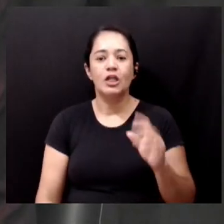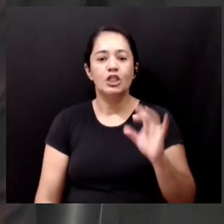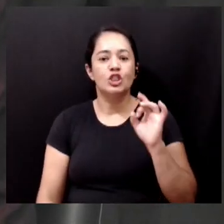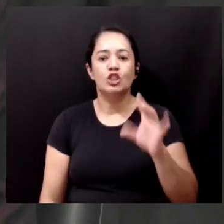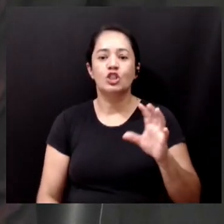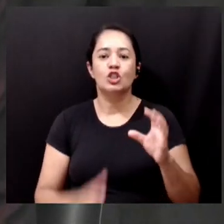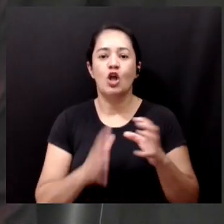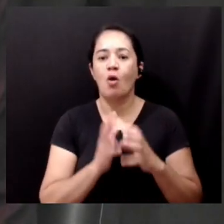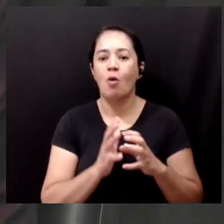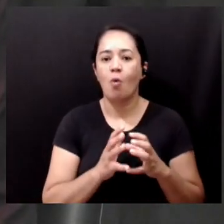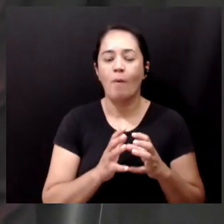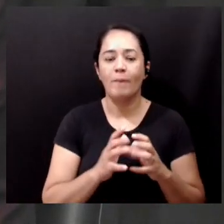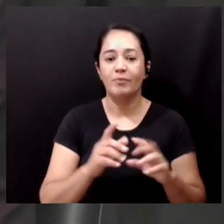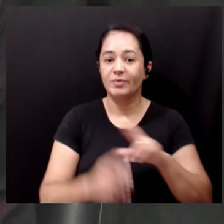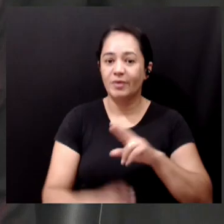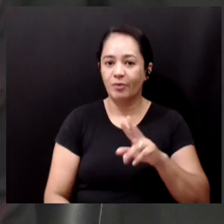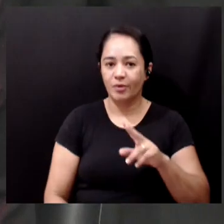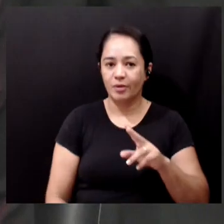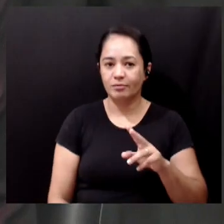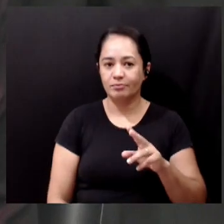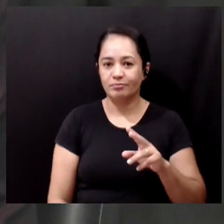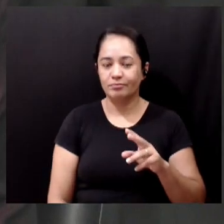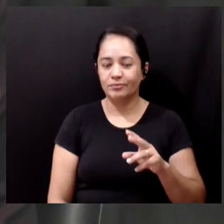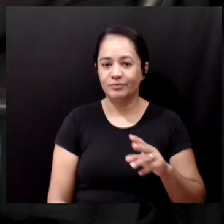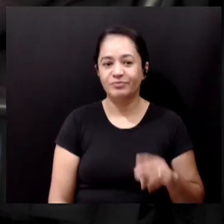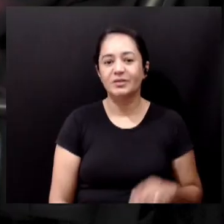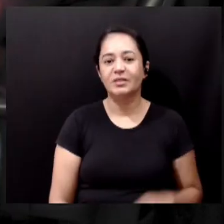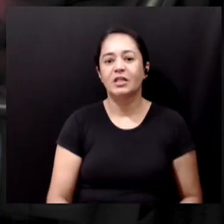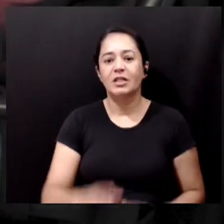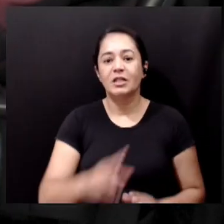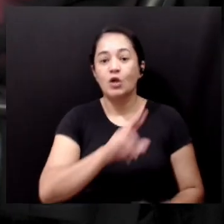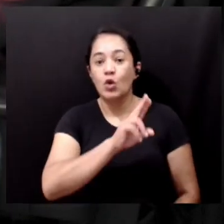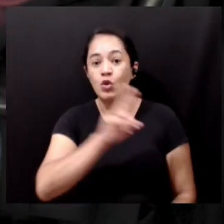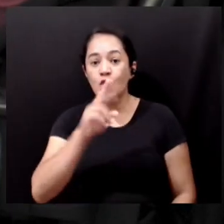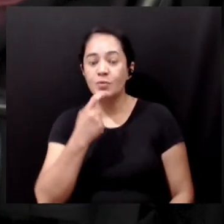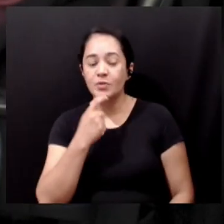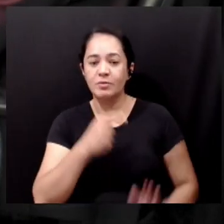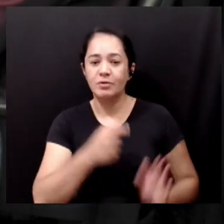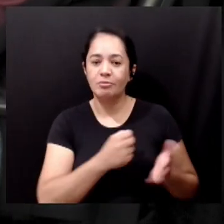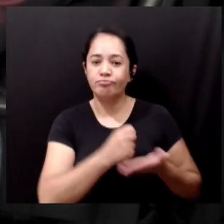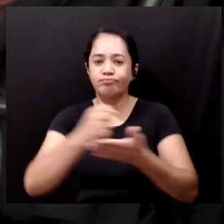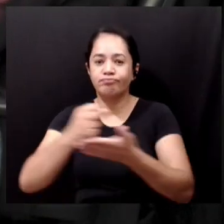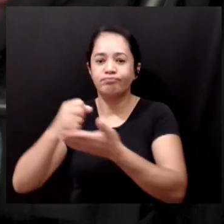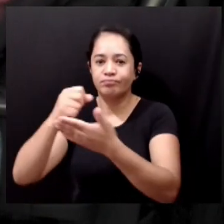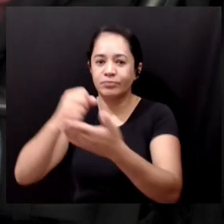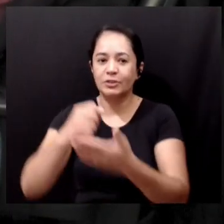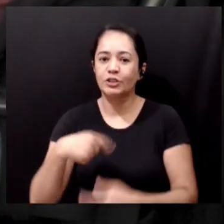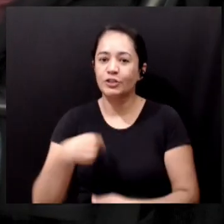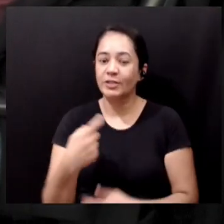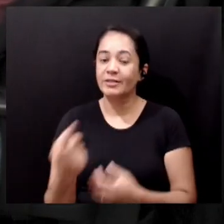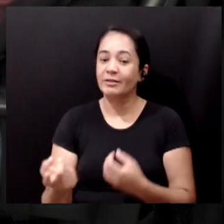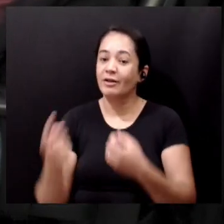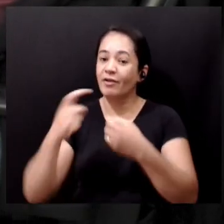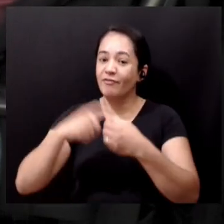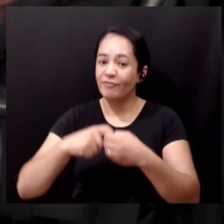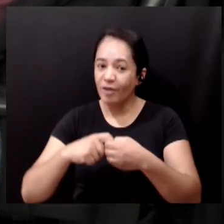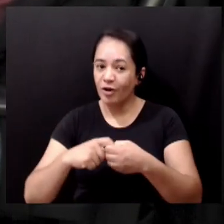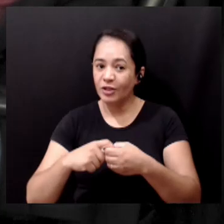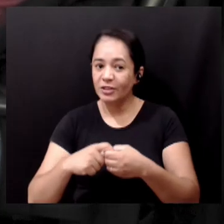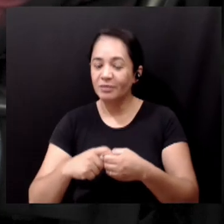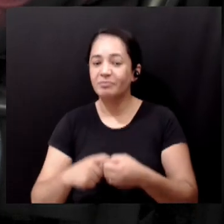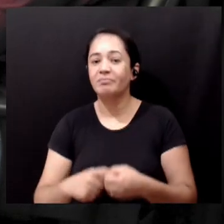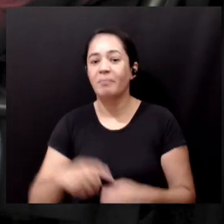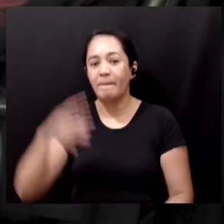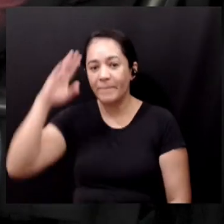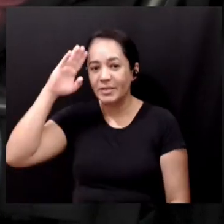levam o nome de Campinas. É. E eu acho que isso é legal. E a gente quer que eles voltem para as melhores séries para justamente levar o nome da nossa cidade. E aí... vitoriosos